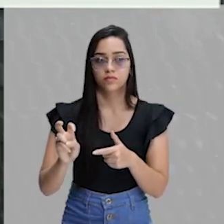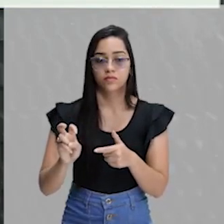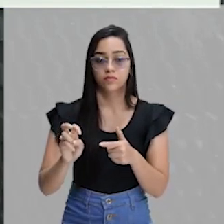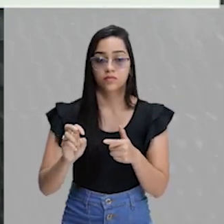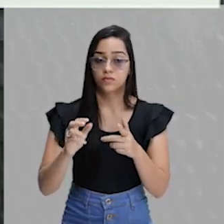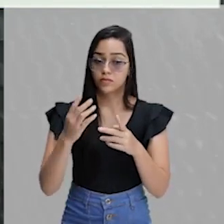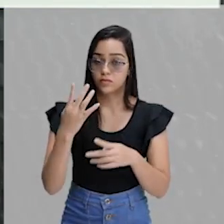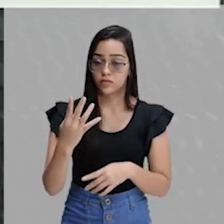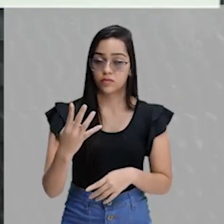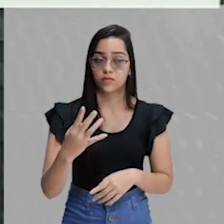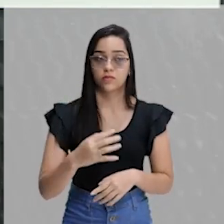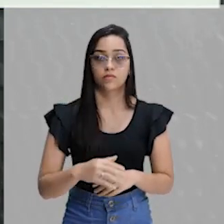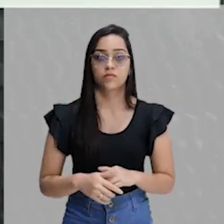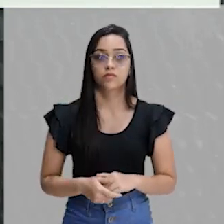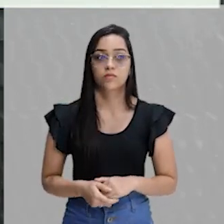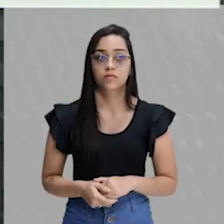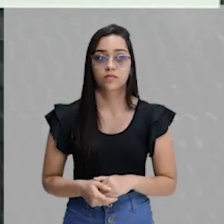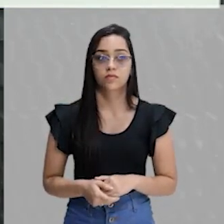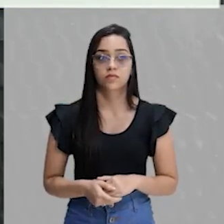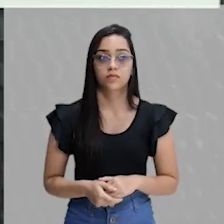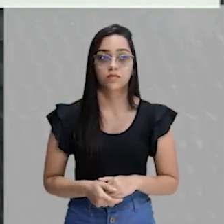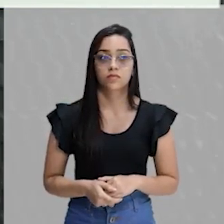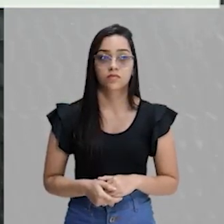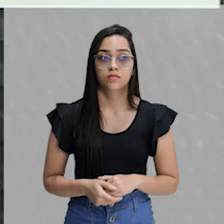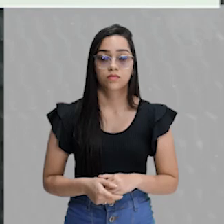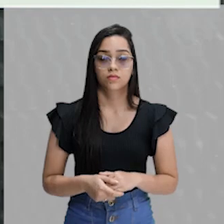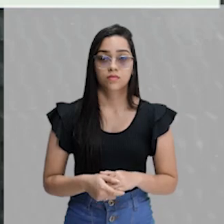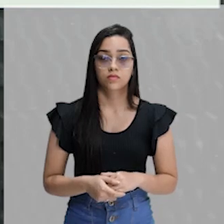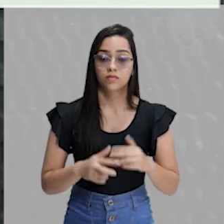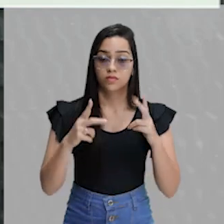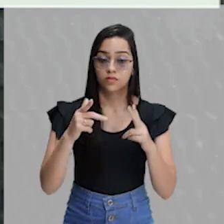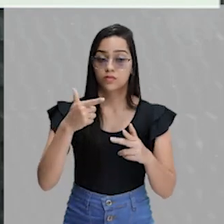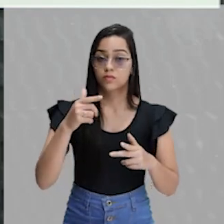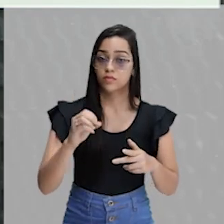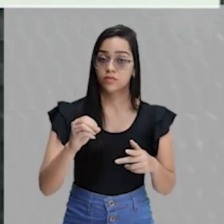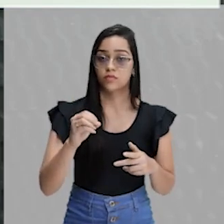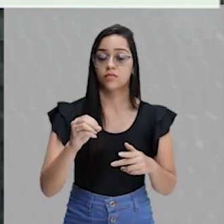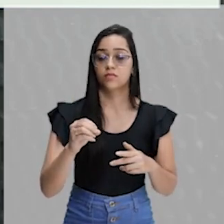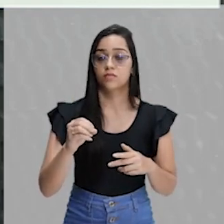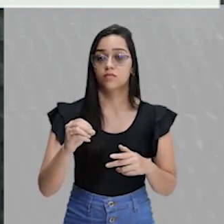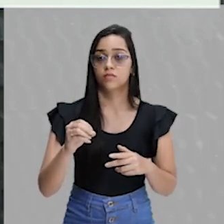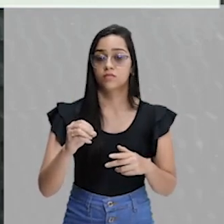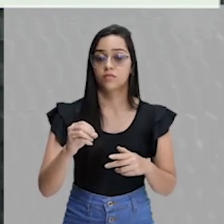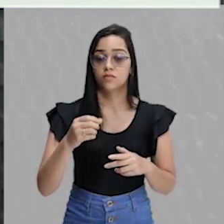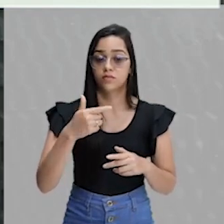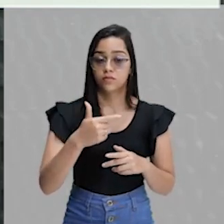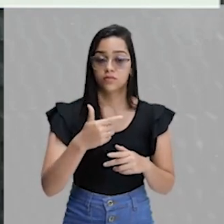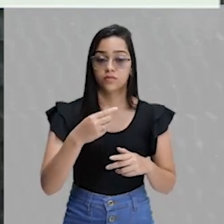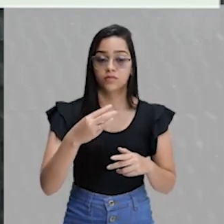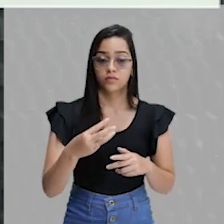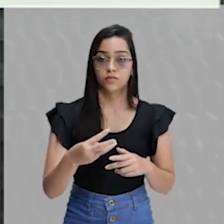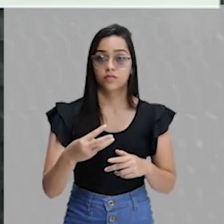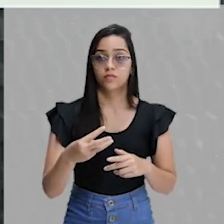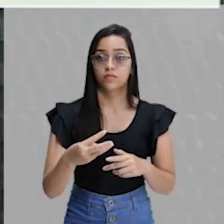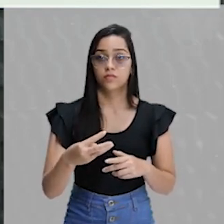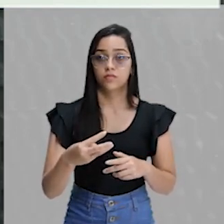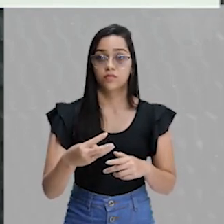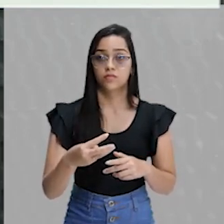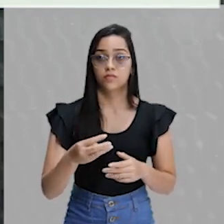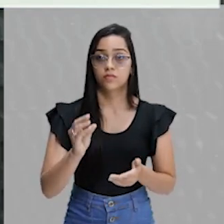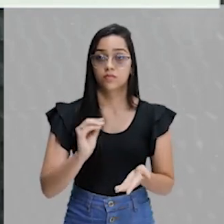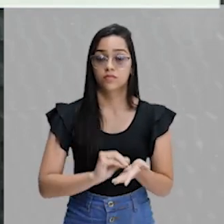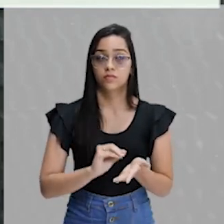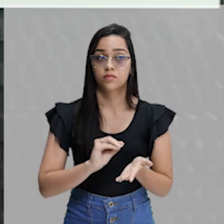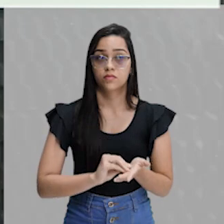é 4. 4 vezes 5 dá 20. Para 23, fica